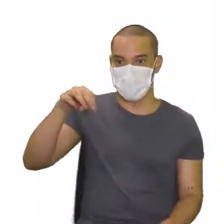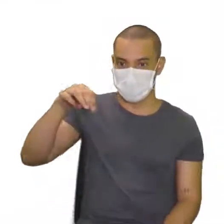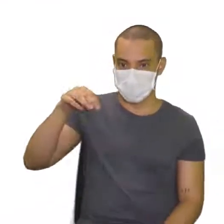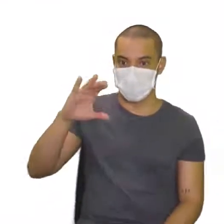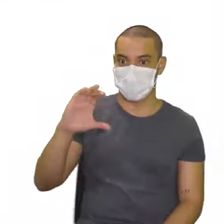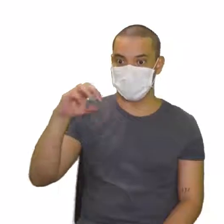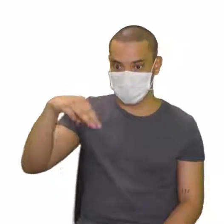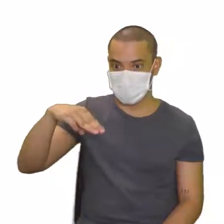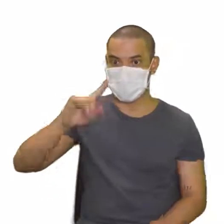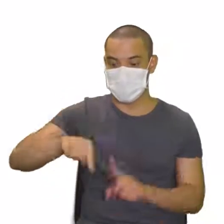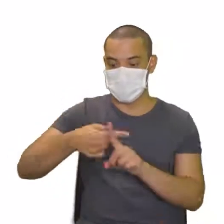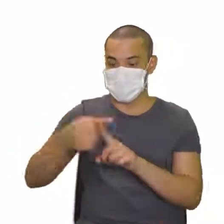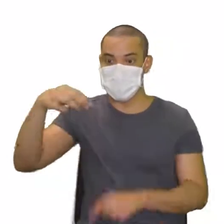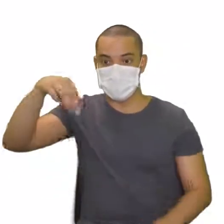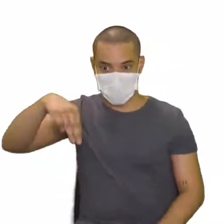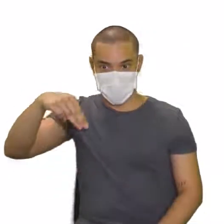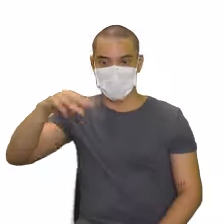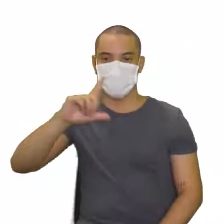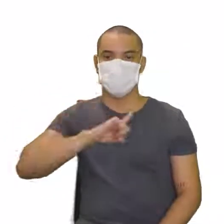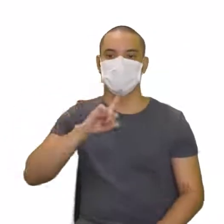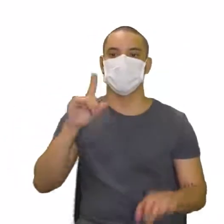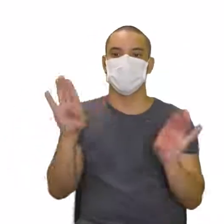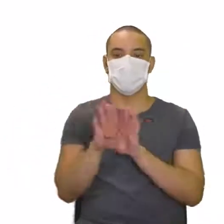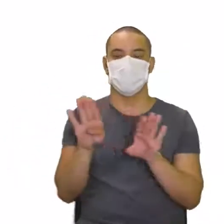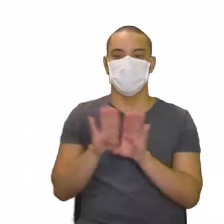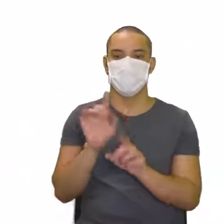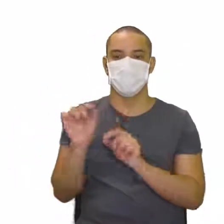distância em metros. E tá aqui o nosso